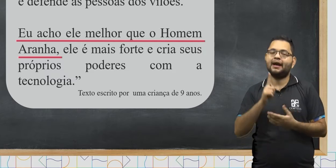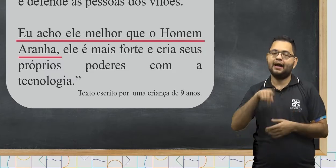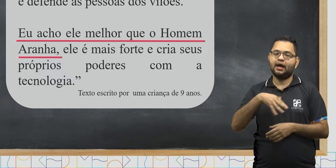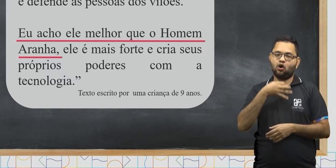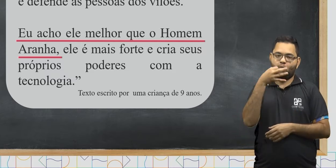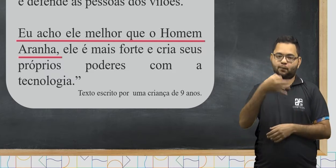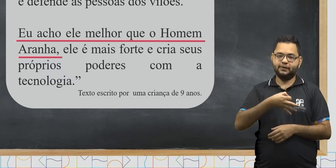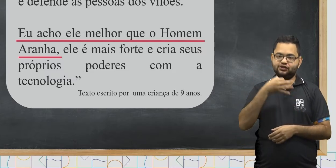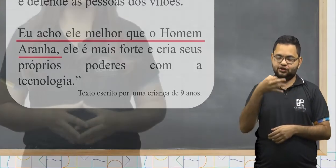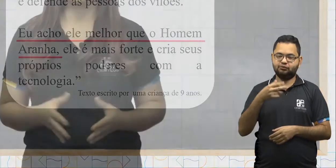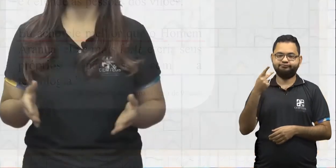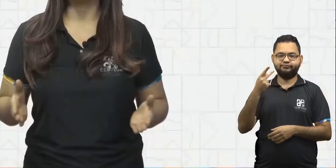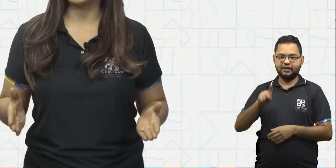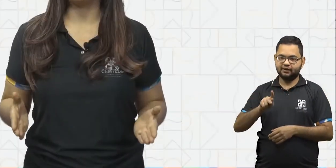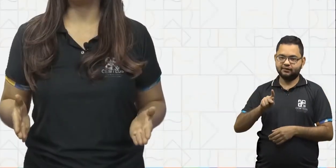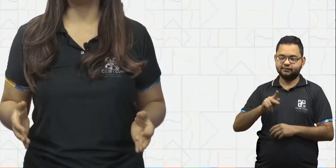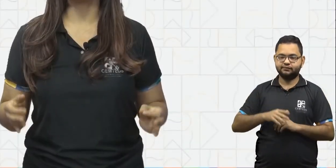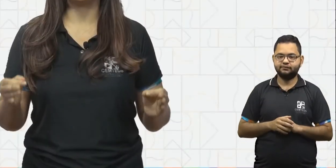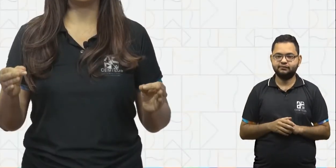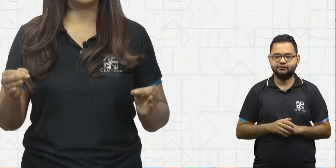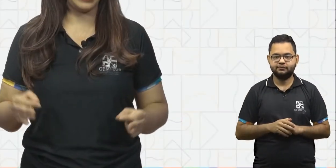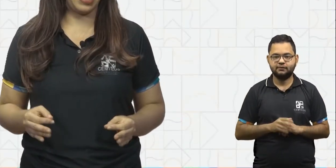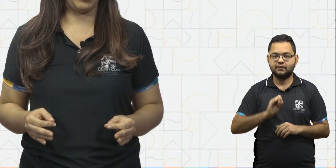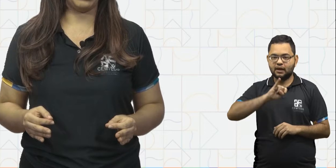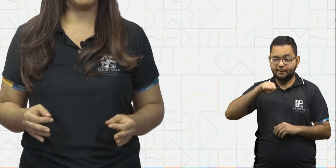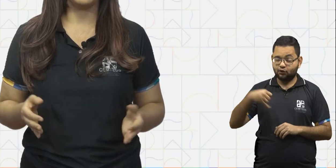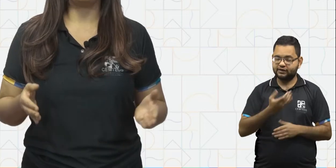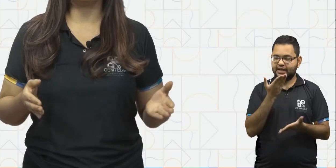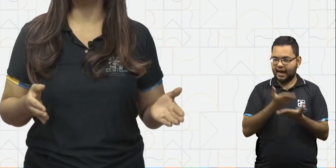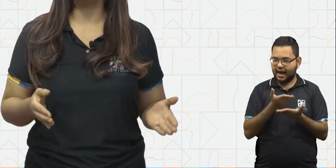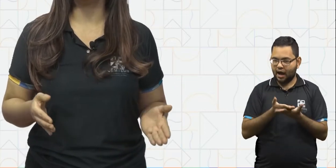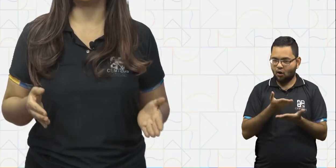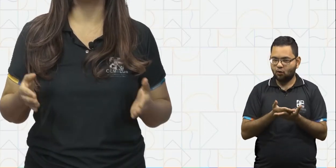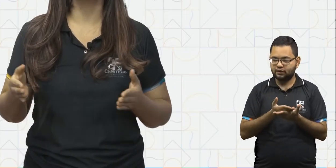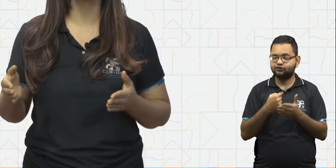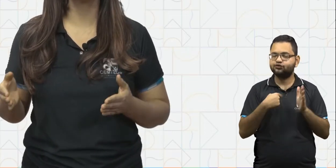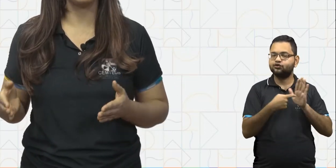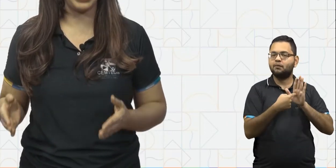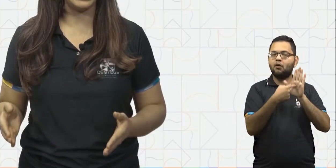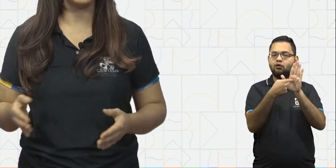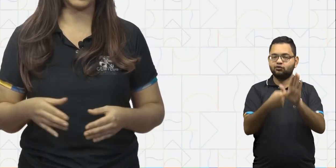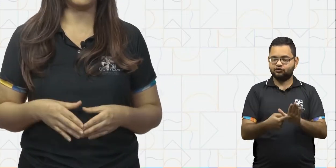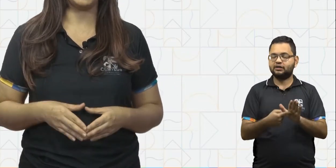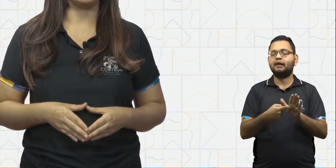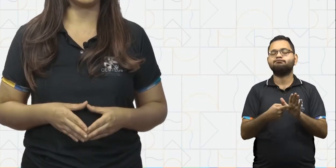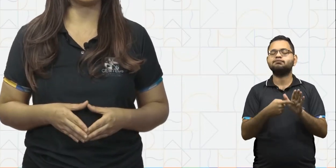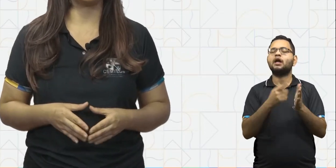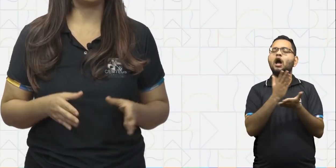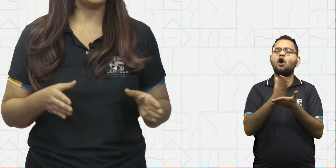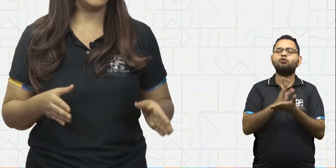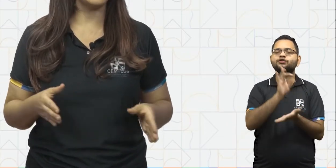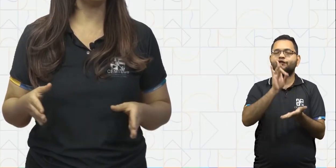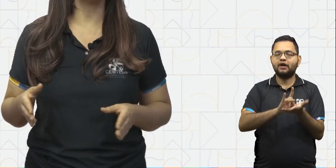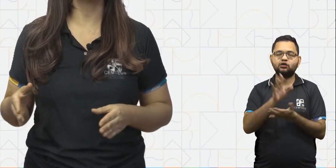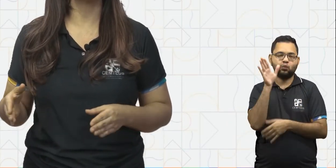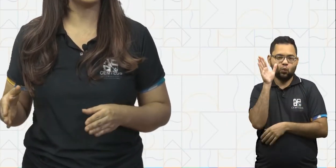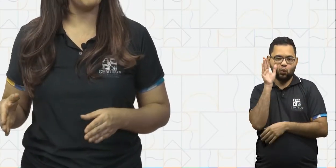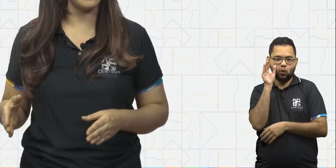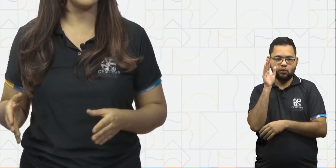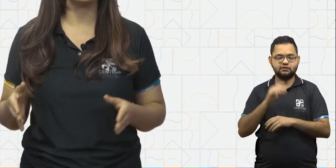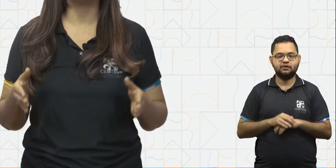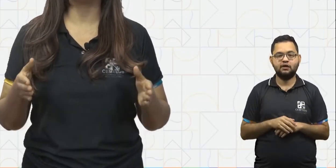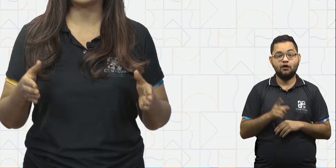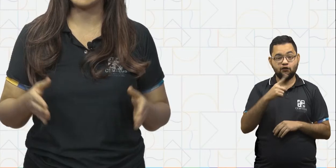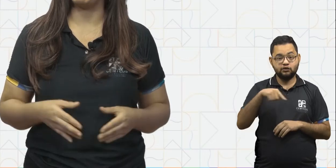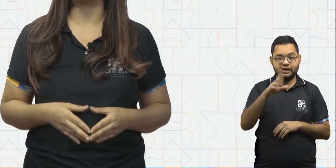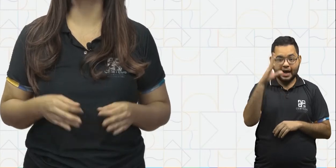opinião dela. Quero aproveitar esta aula para mostrar alguns fatos curiosos. Além de você